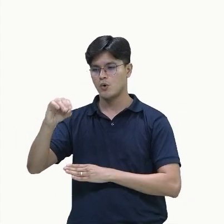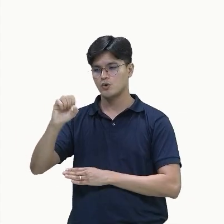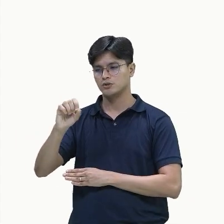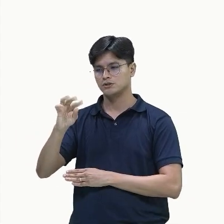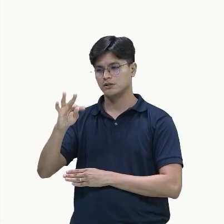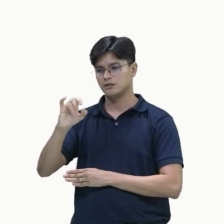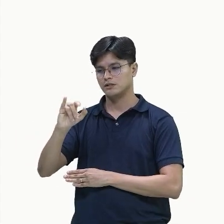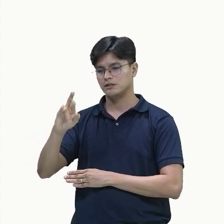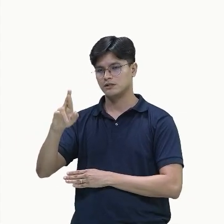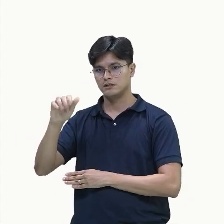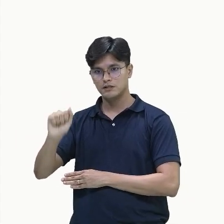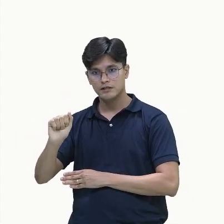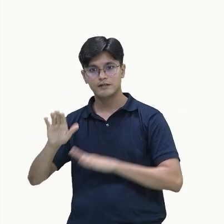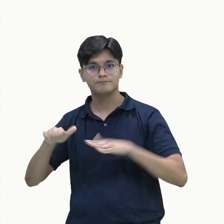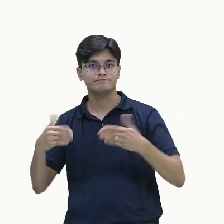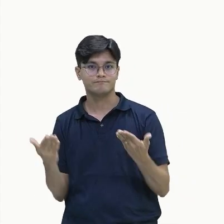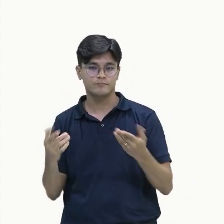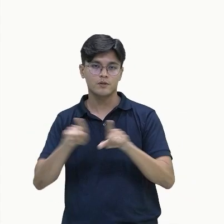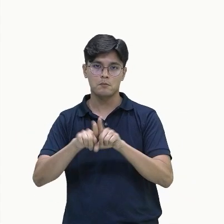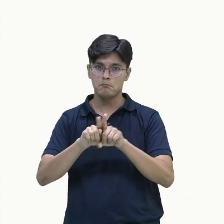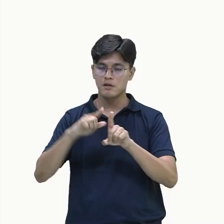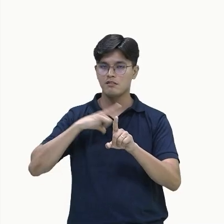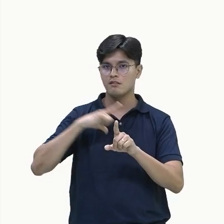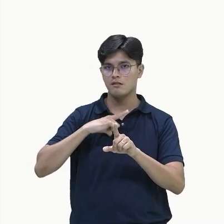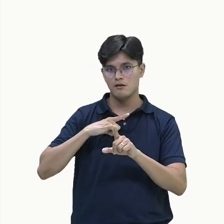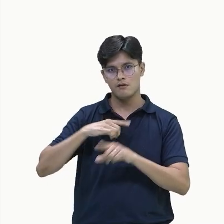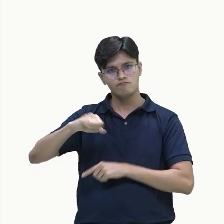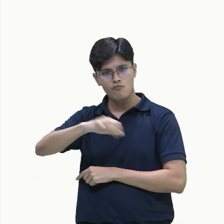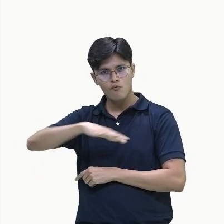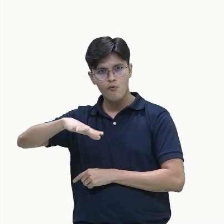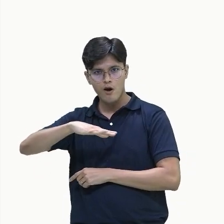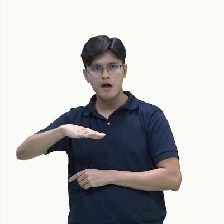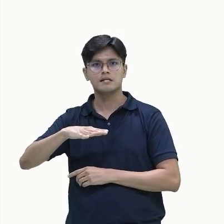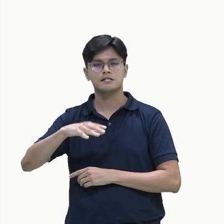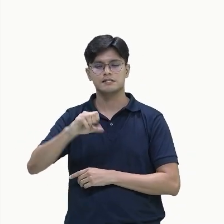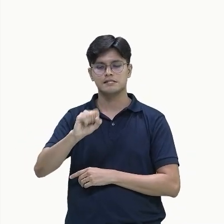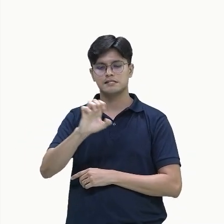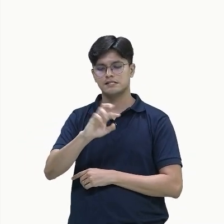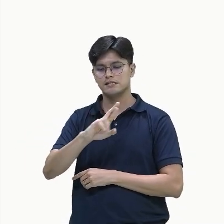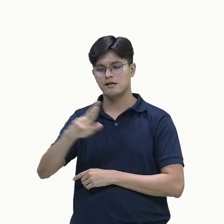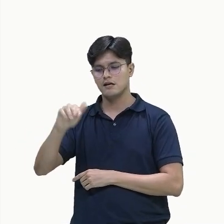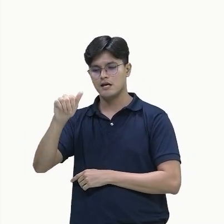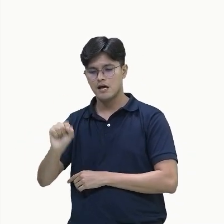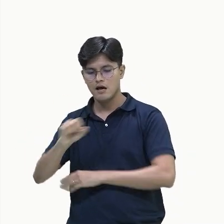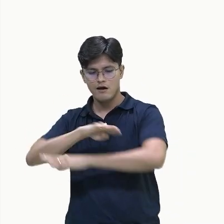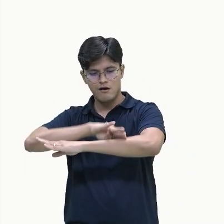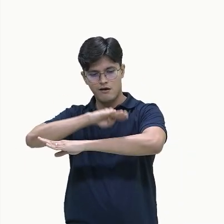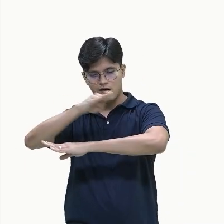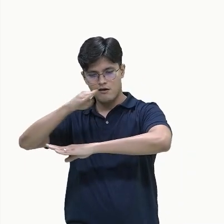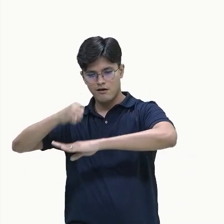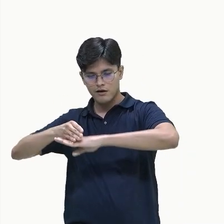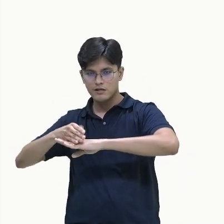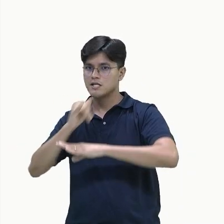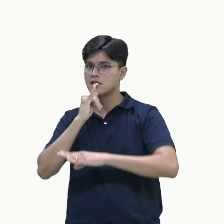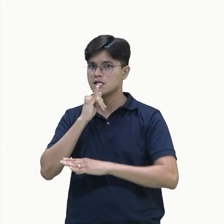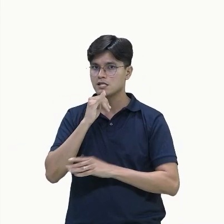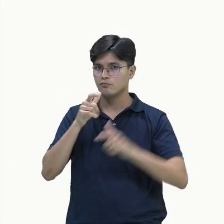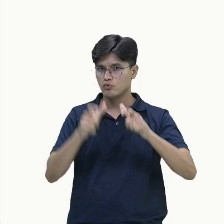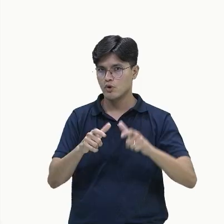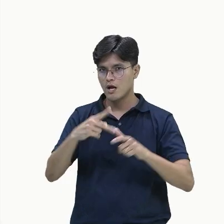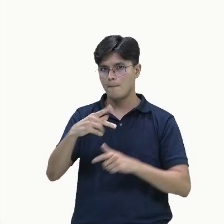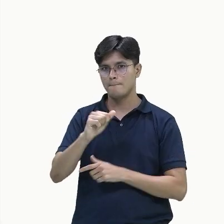analisando as áreas de serras, né? Do Pacaraima, tá? O Pico 31